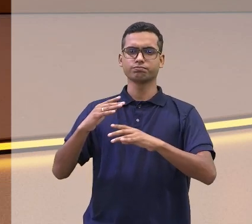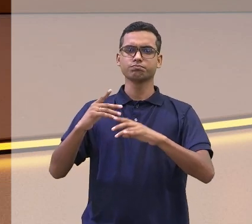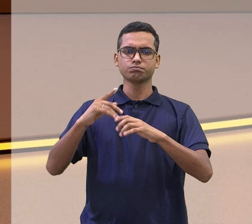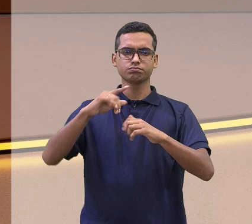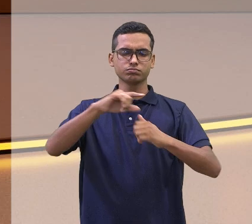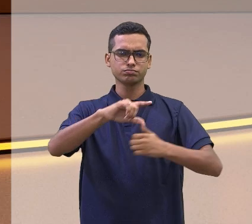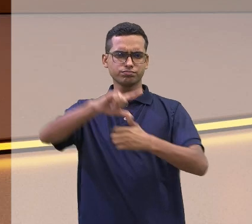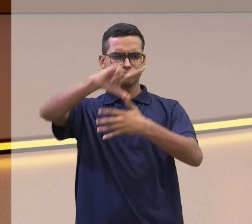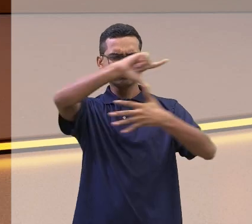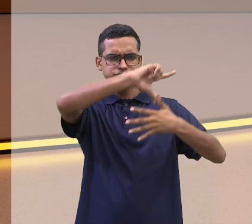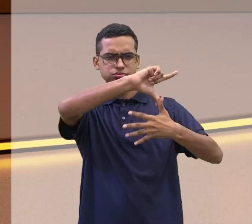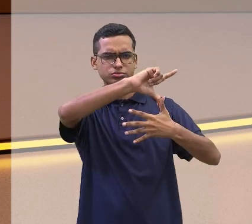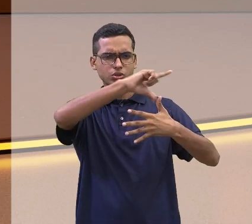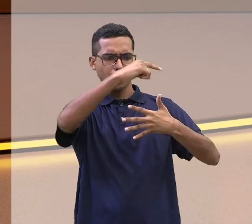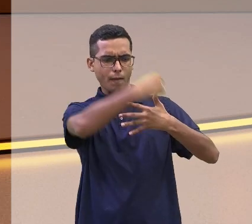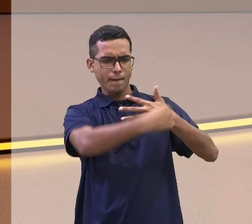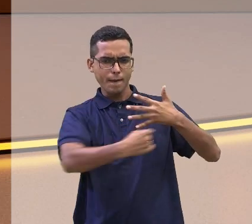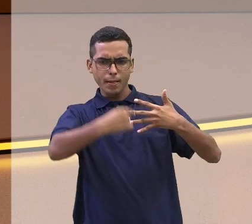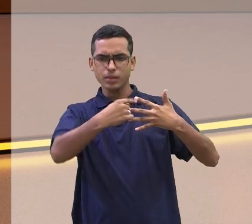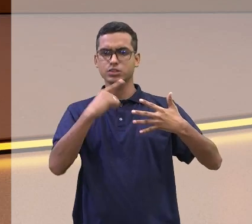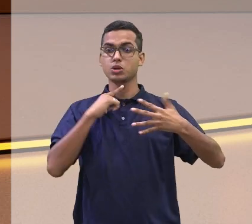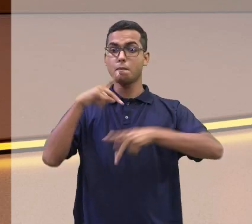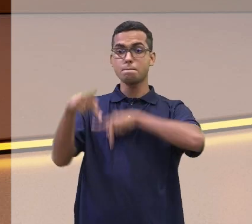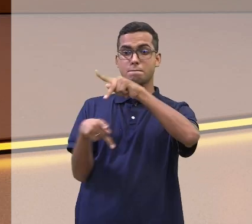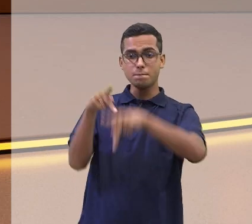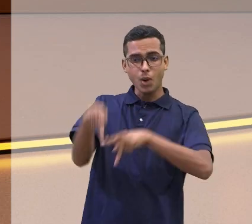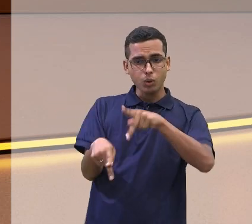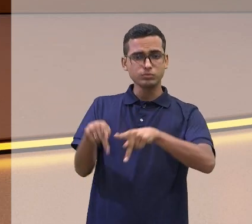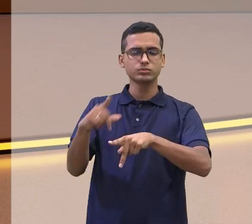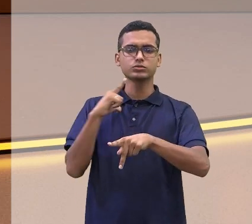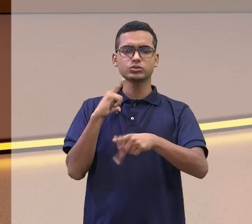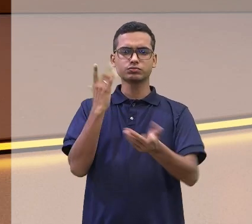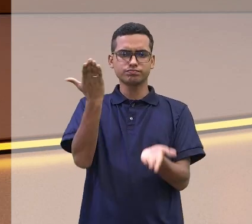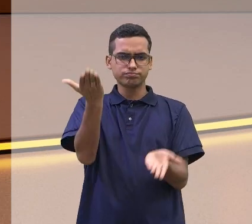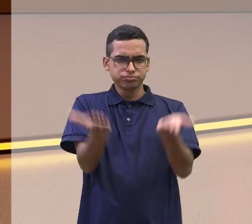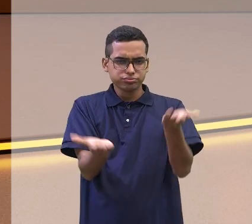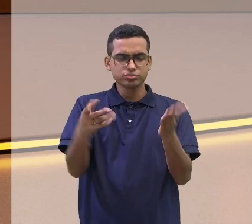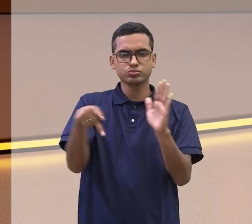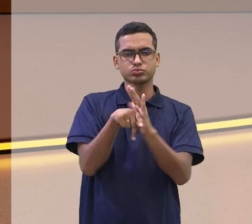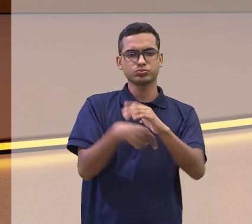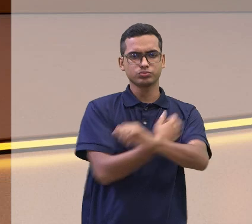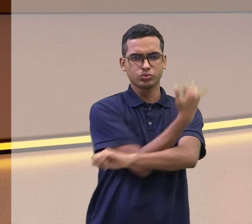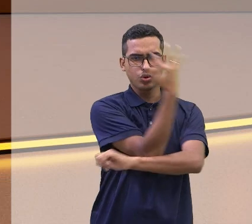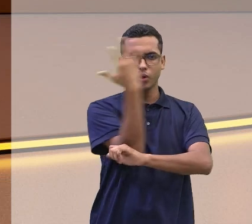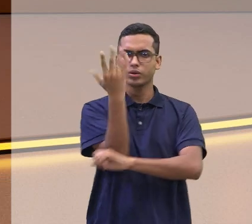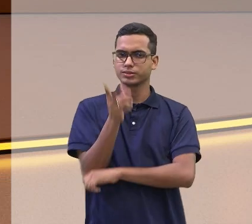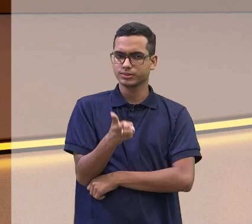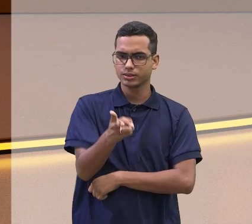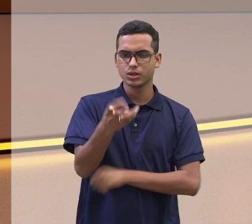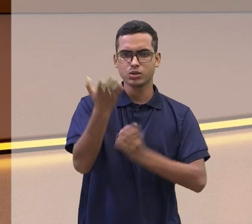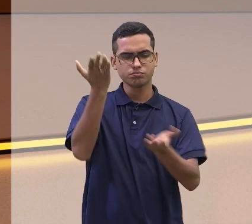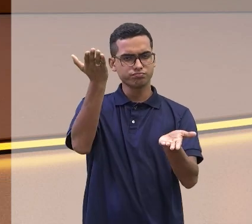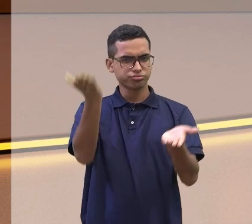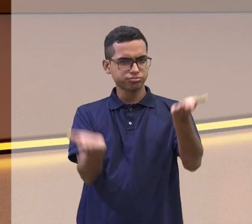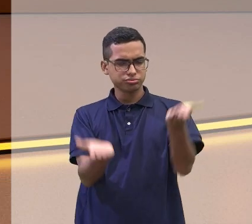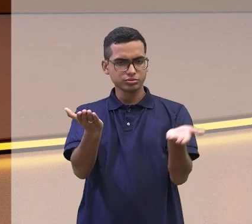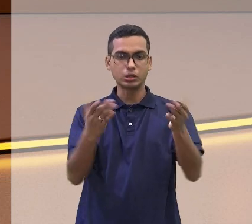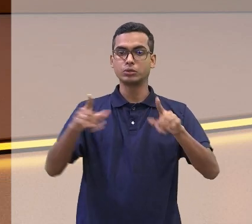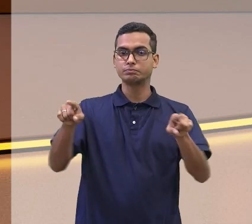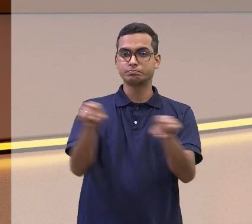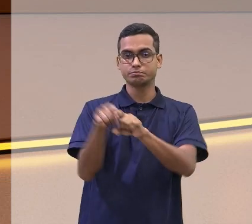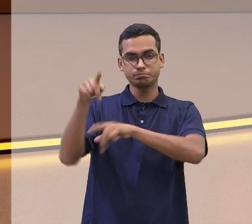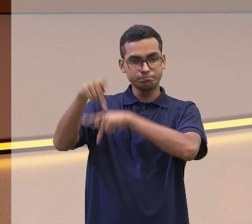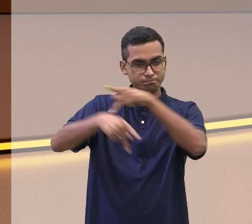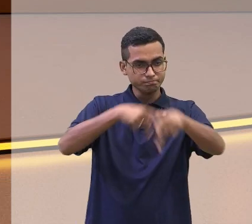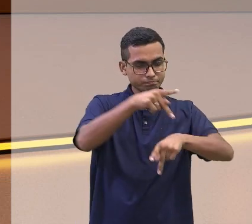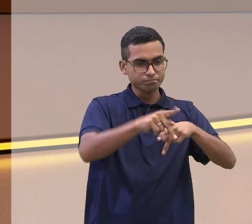Latina existiam povos e que eles viviam em equilíbrio com a natureza. E esses povos, a gente vai